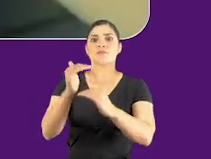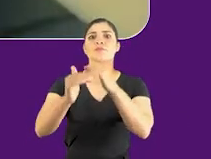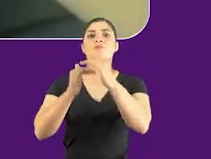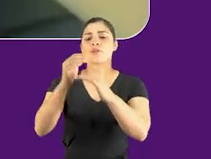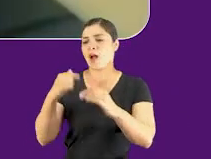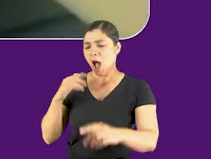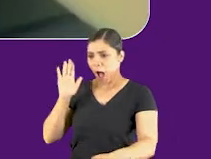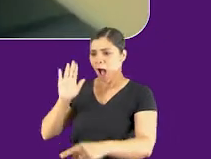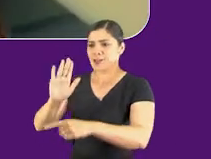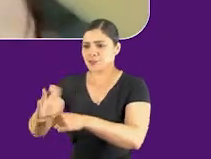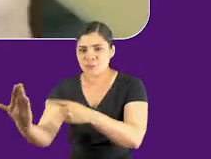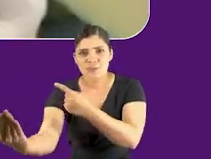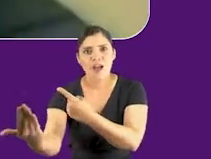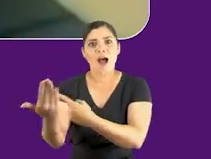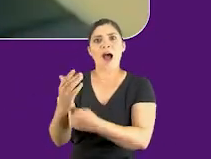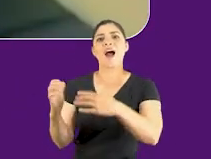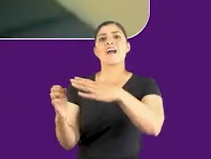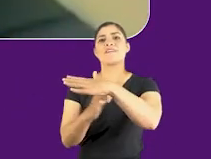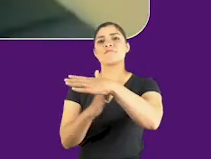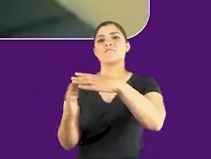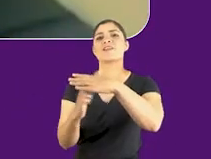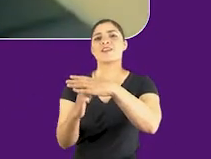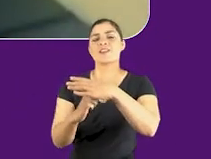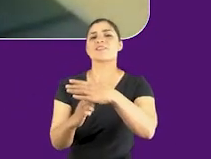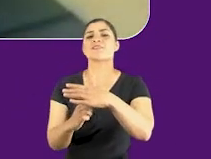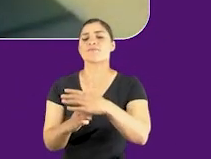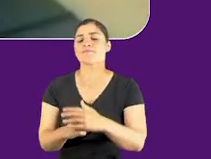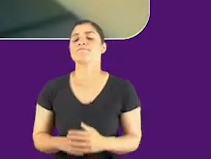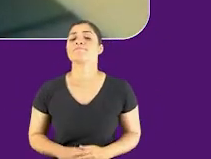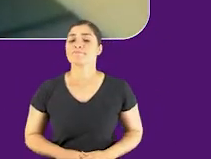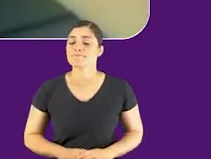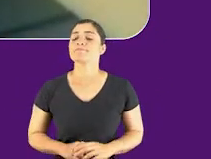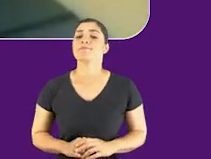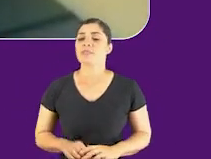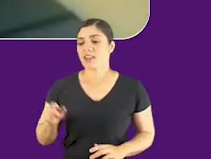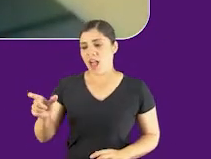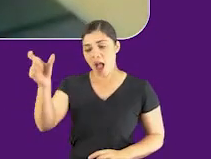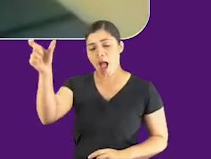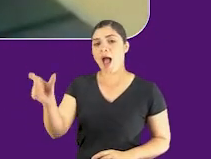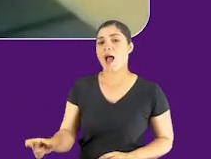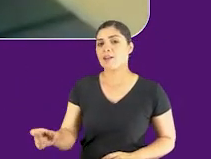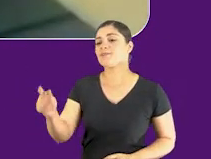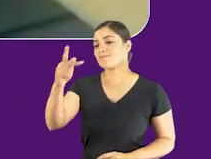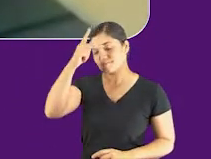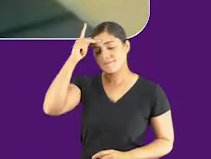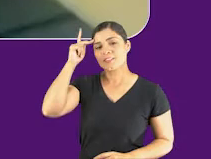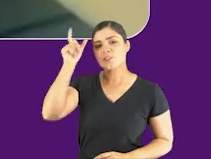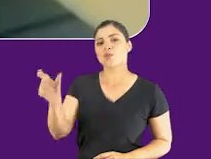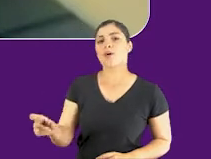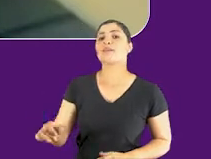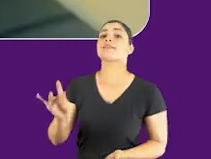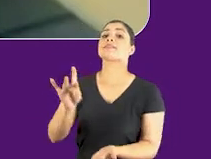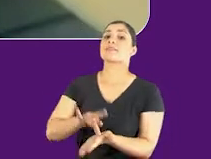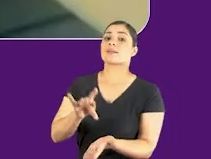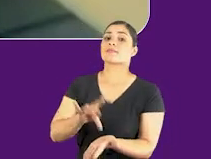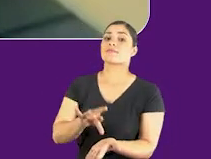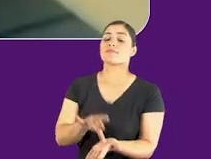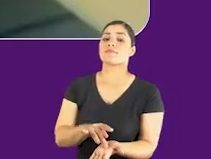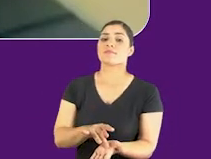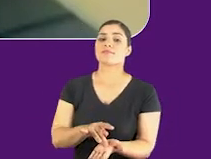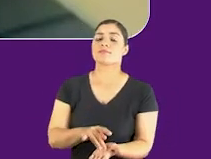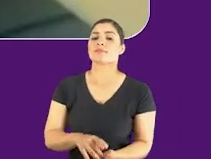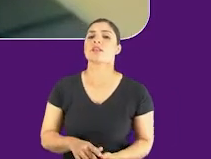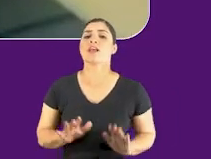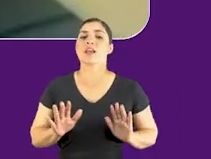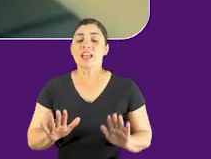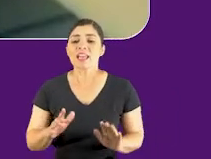vontade de contribuir vontade de fazer a diferença seja o que forro que fosse aqui a tua função aqui dentro e isso